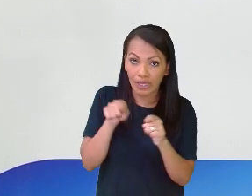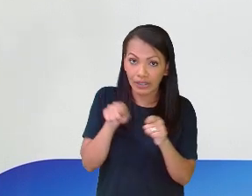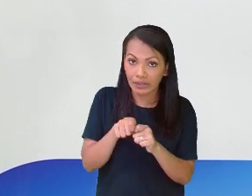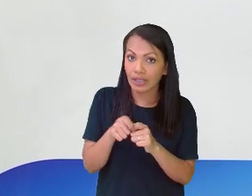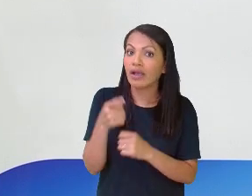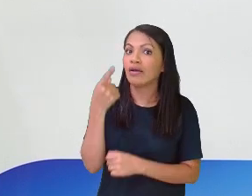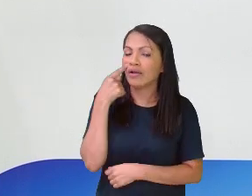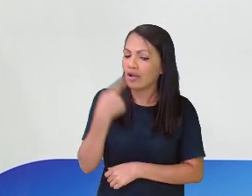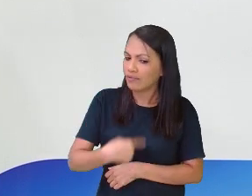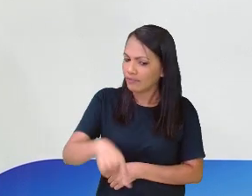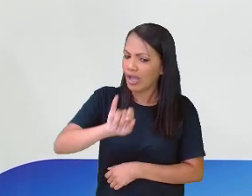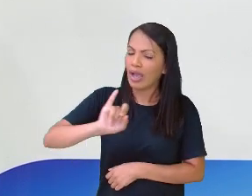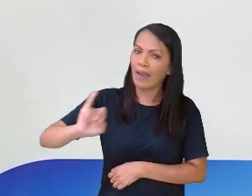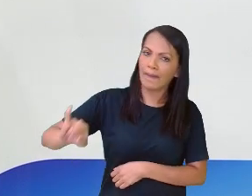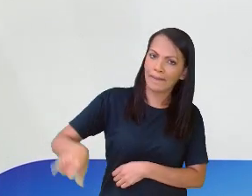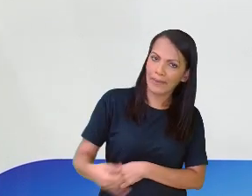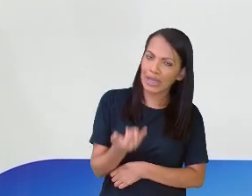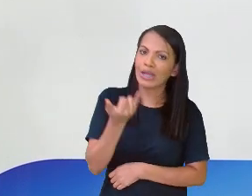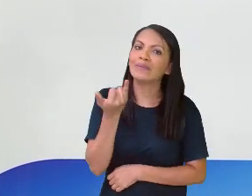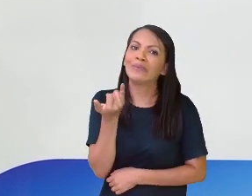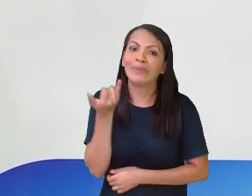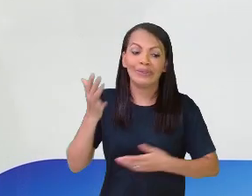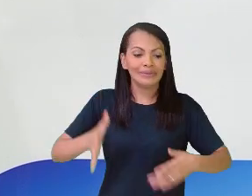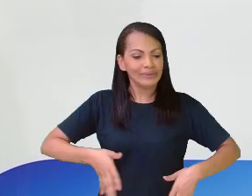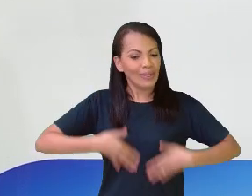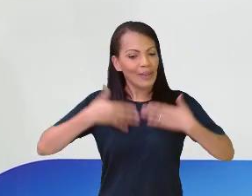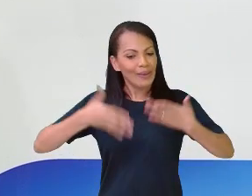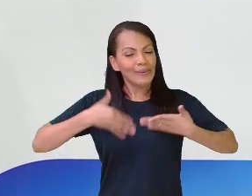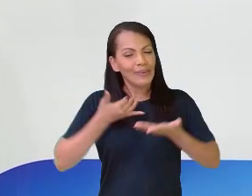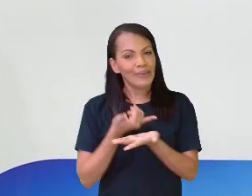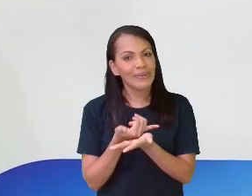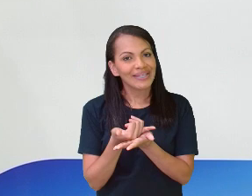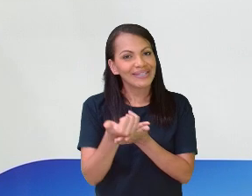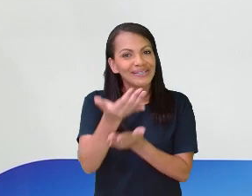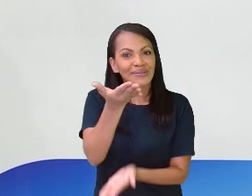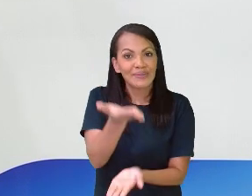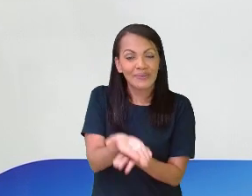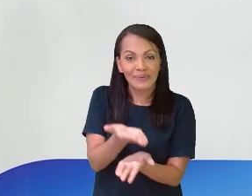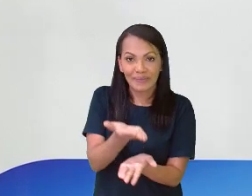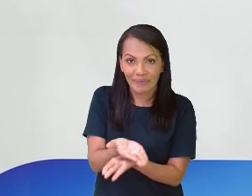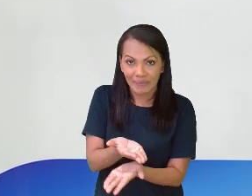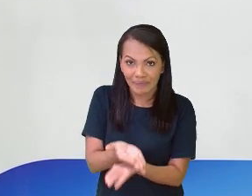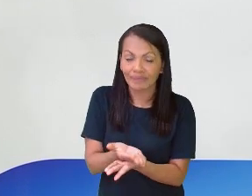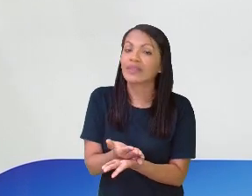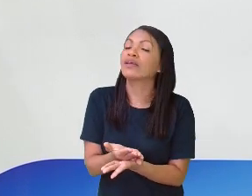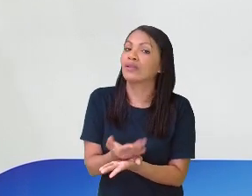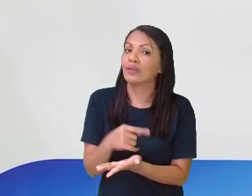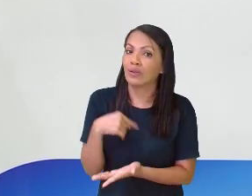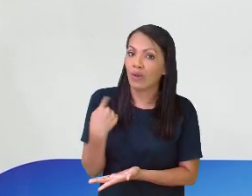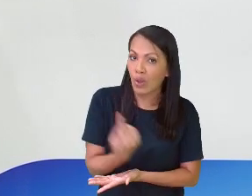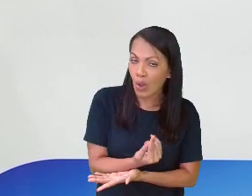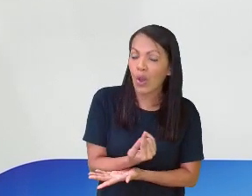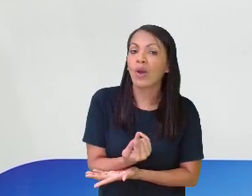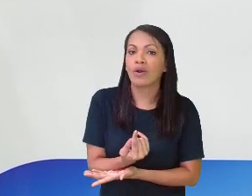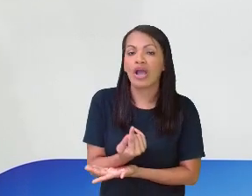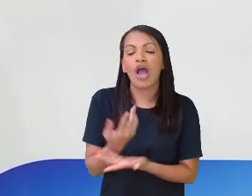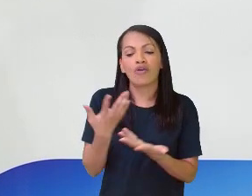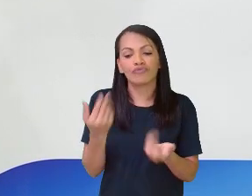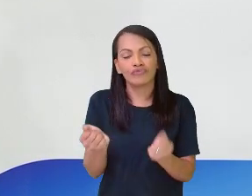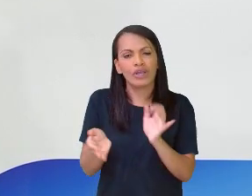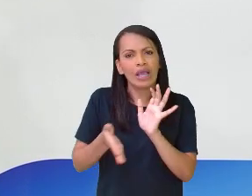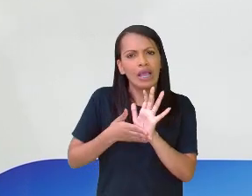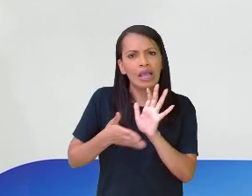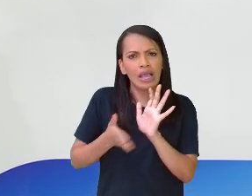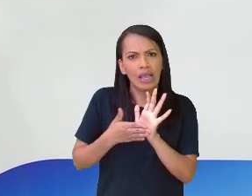ó, vai aproveitando esse nosso clima assim de início de aula e a gente vai ficar com essa proposta